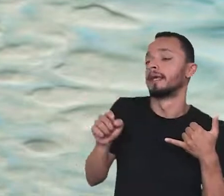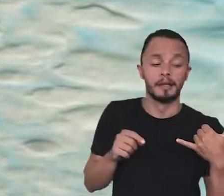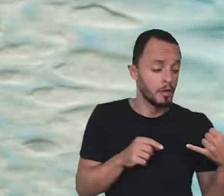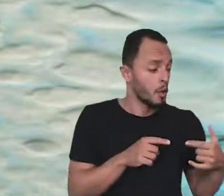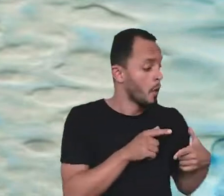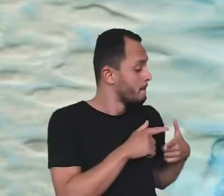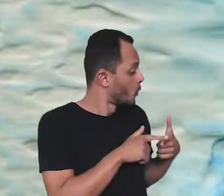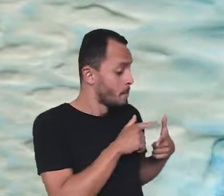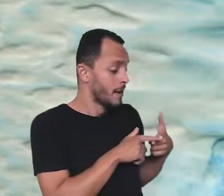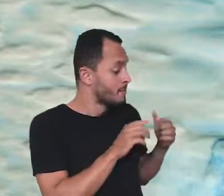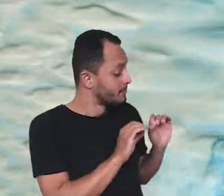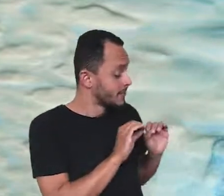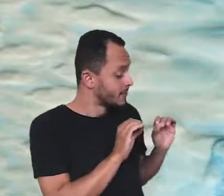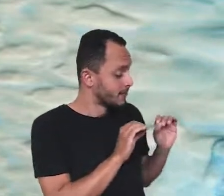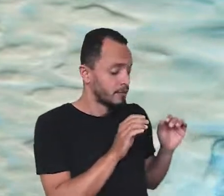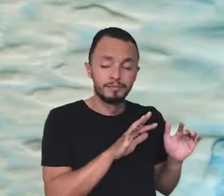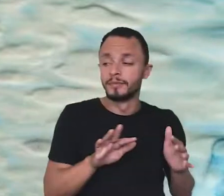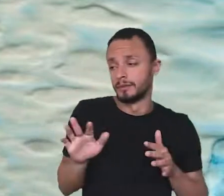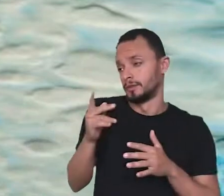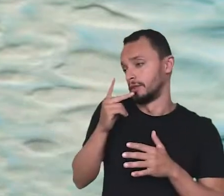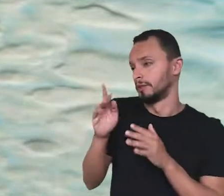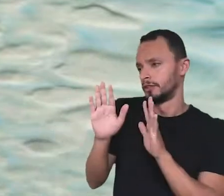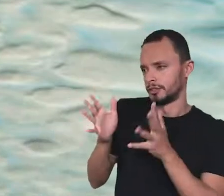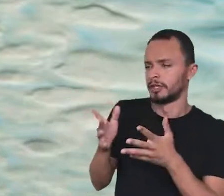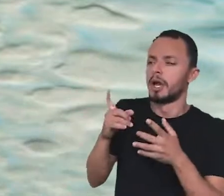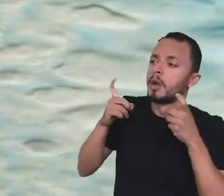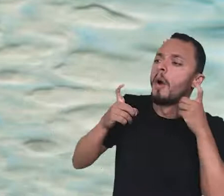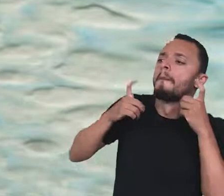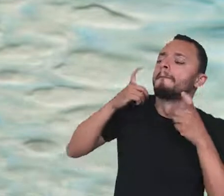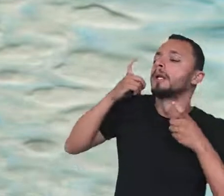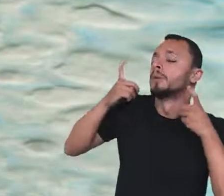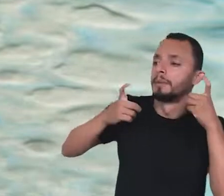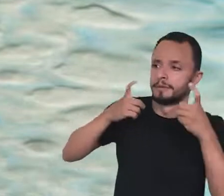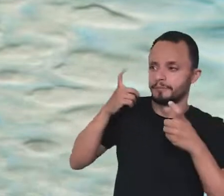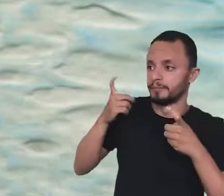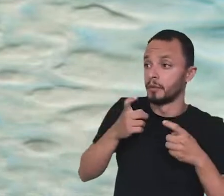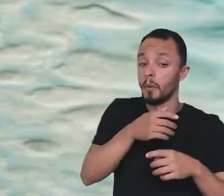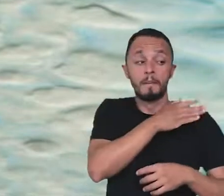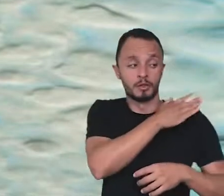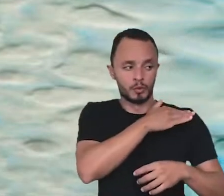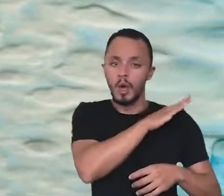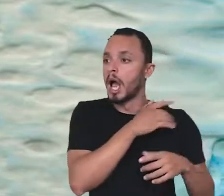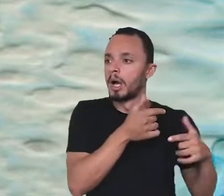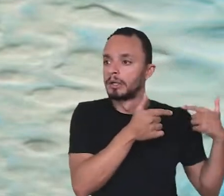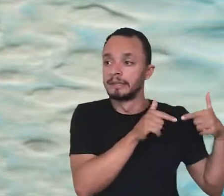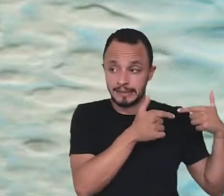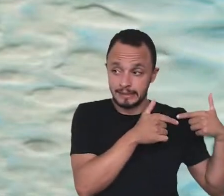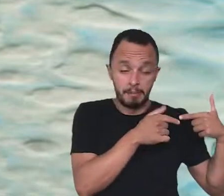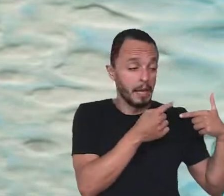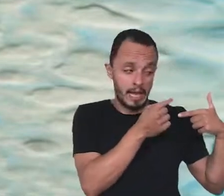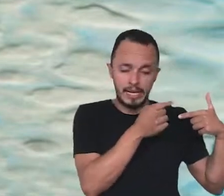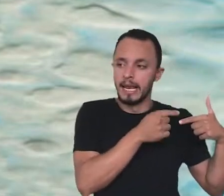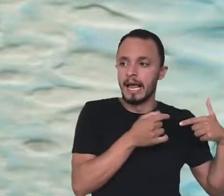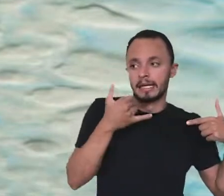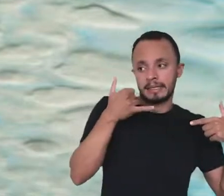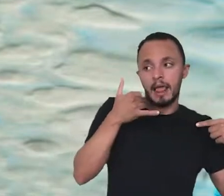nenhum, querido. É que, como eu te disse, eu tô muito preocupado. O pessoal que trabalha no telemarketing, onde a senhora também trabalhava